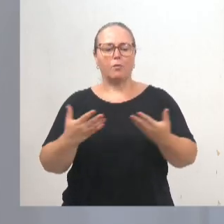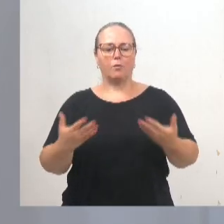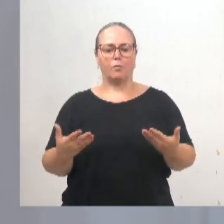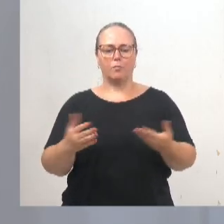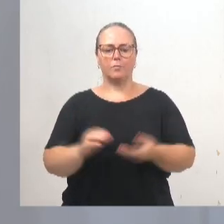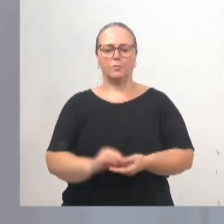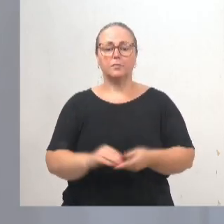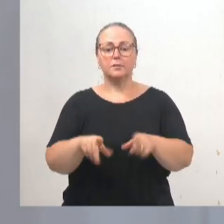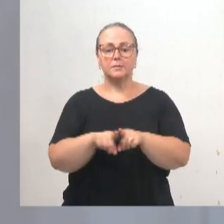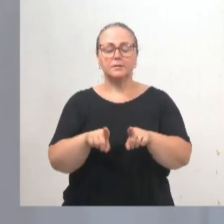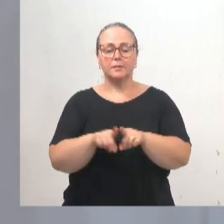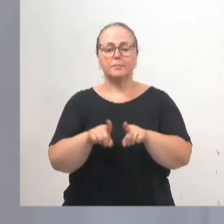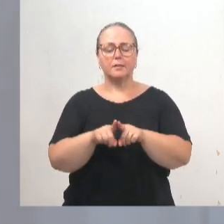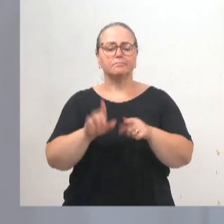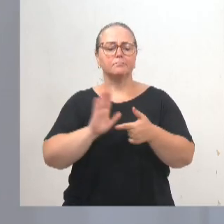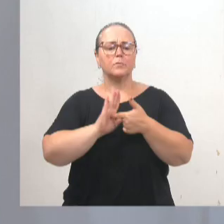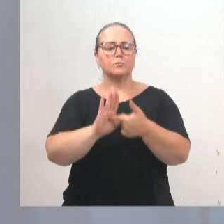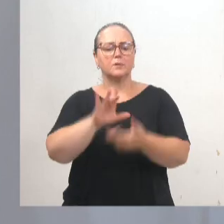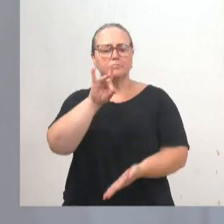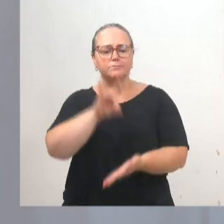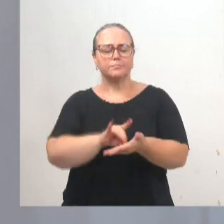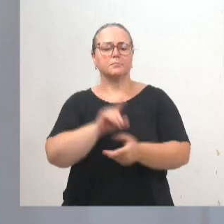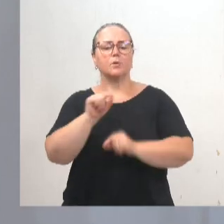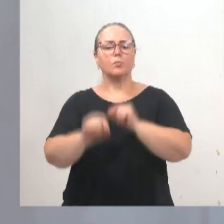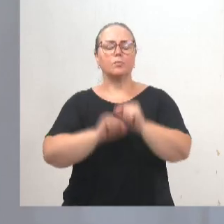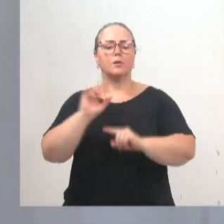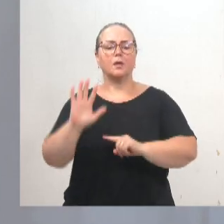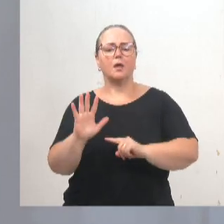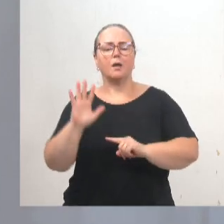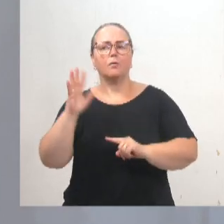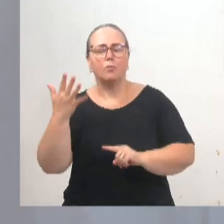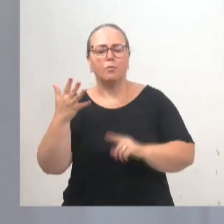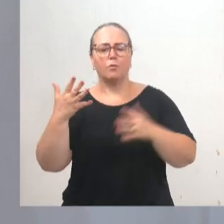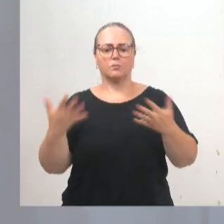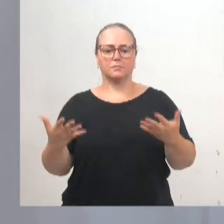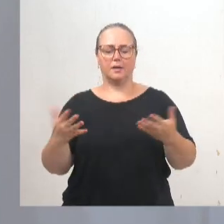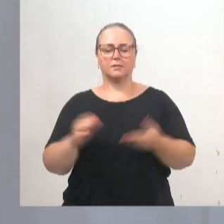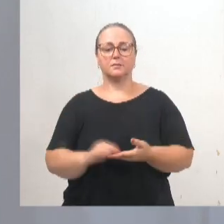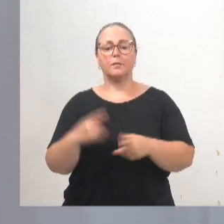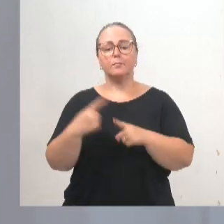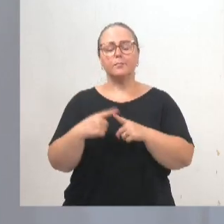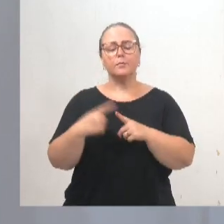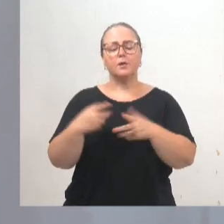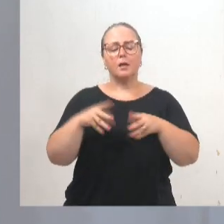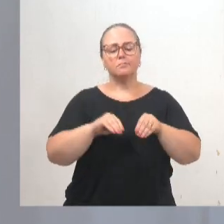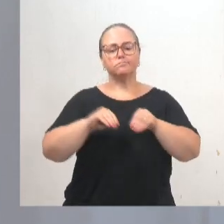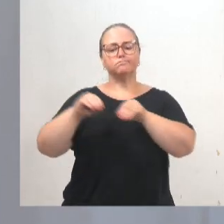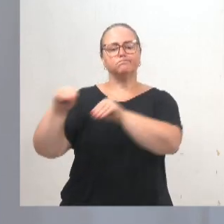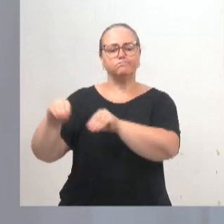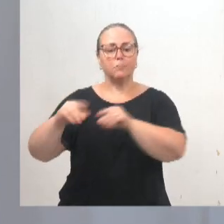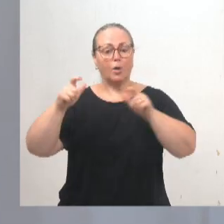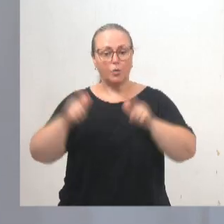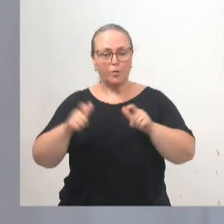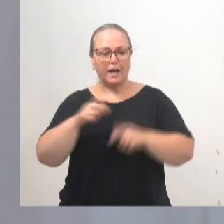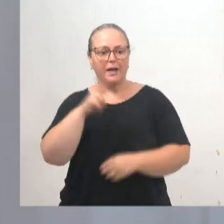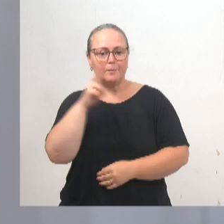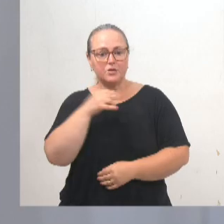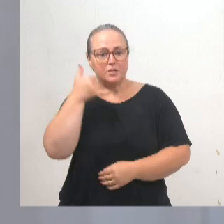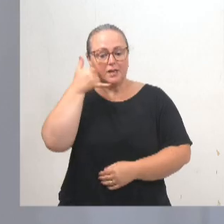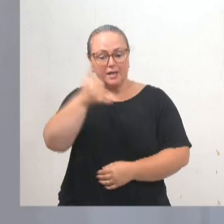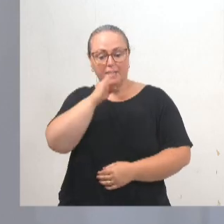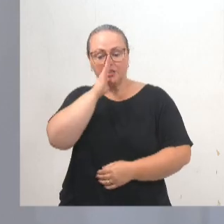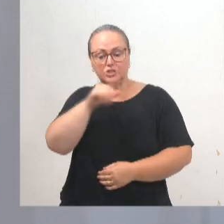de maneira geral transparência e dados objetivos sobre os fatos envolvendo a mudança da central de emergências de Blumenau para Balneário